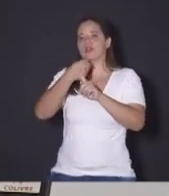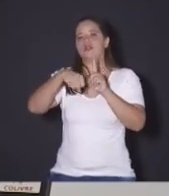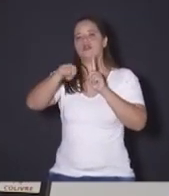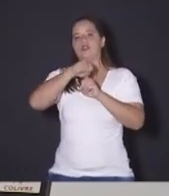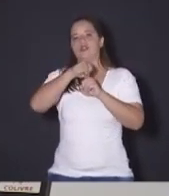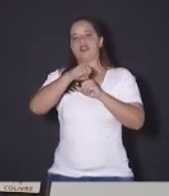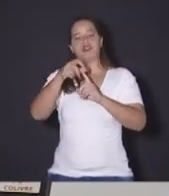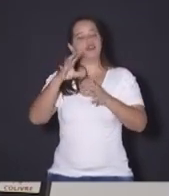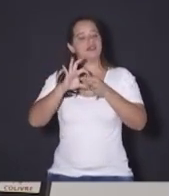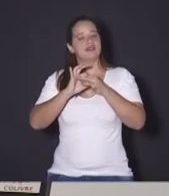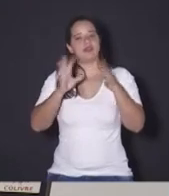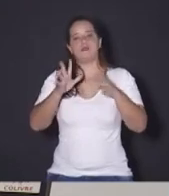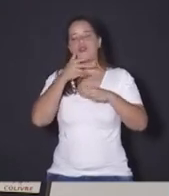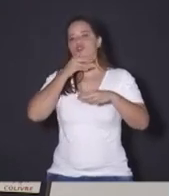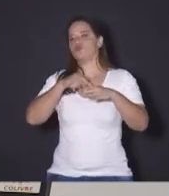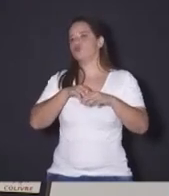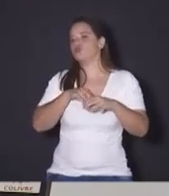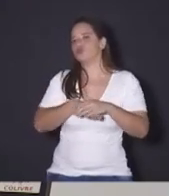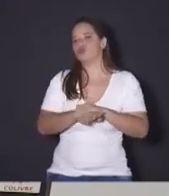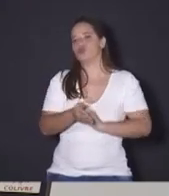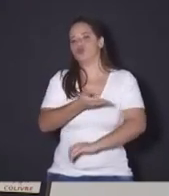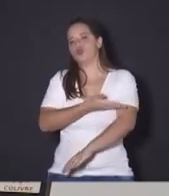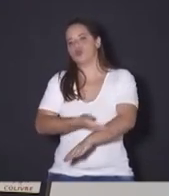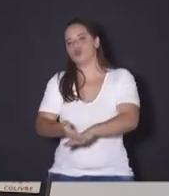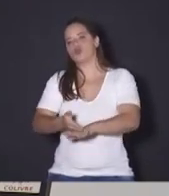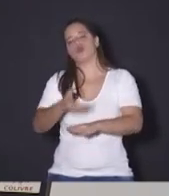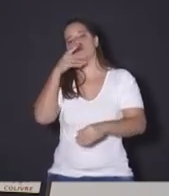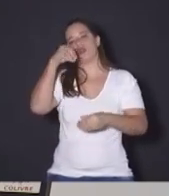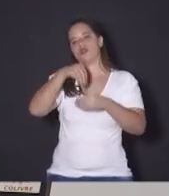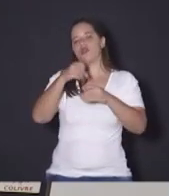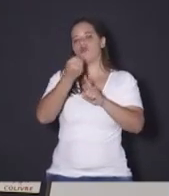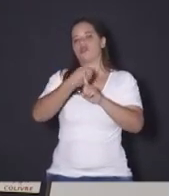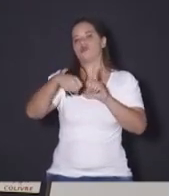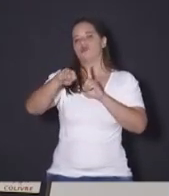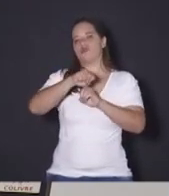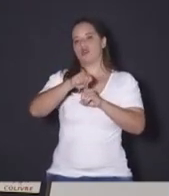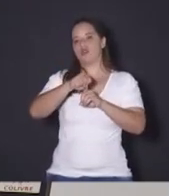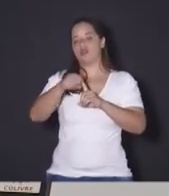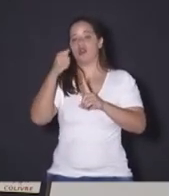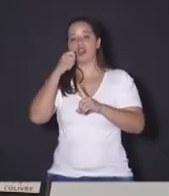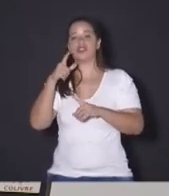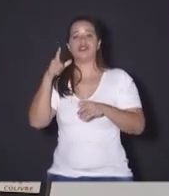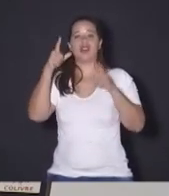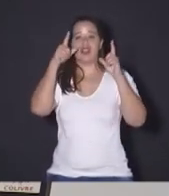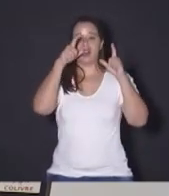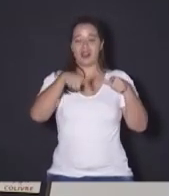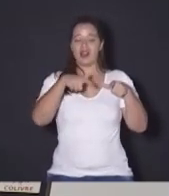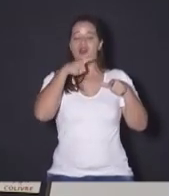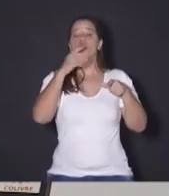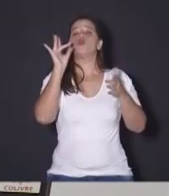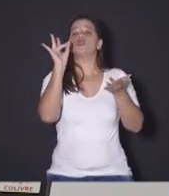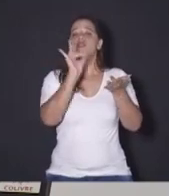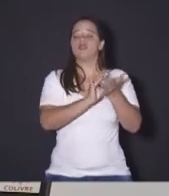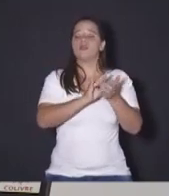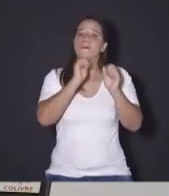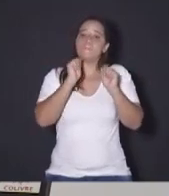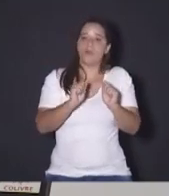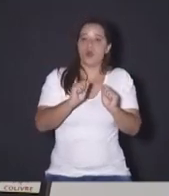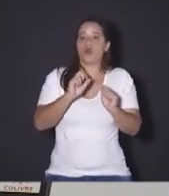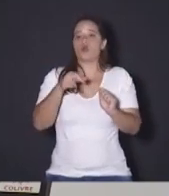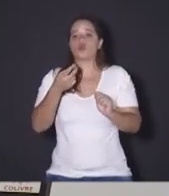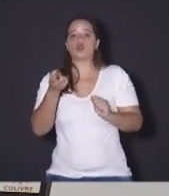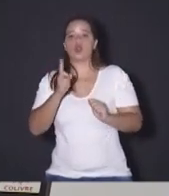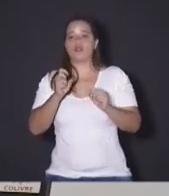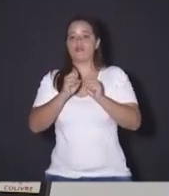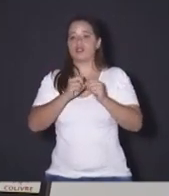costumeiro permitir ou não permitir dentro da sua sociedade no cerebelo espaço o que define se você pode ou não fazer